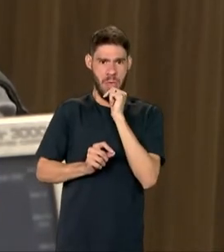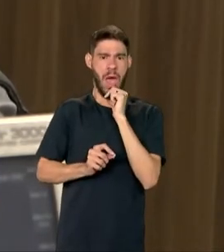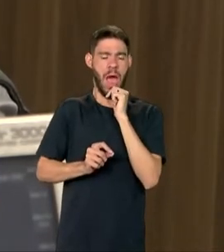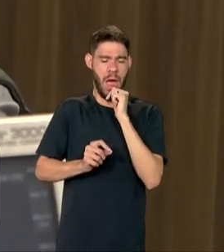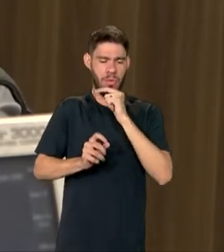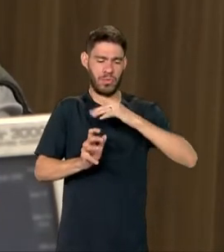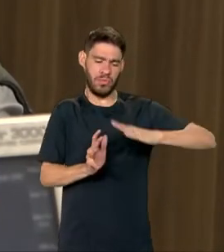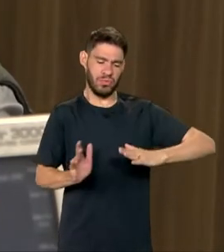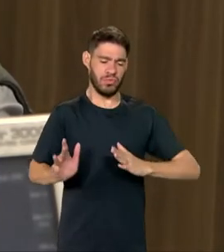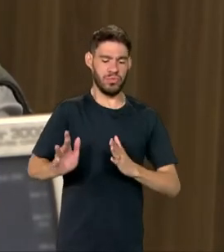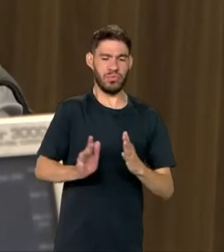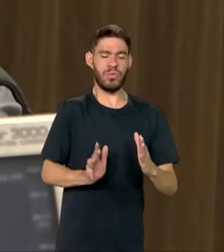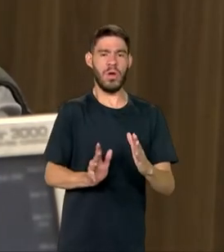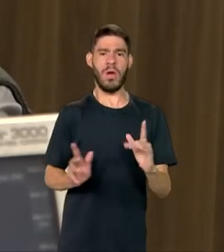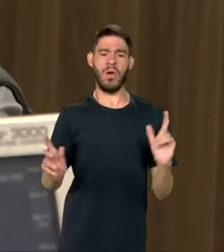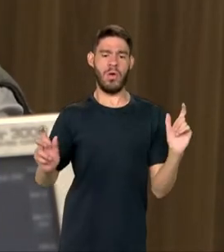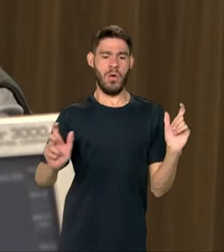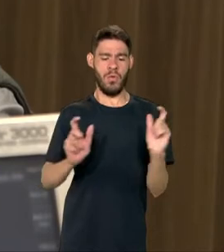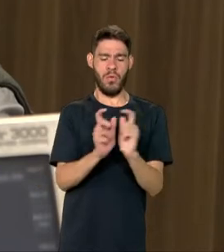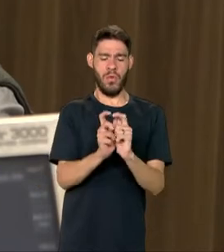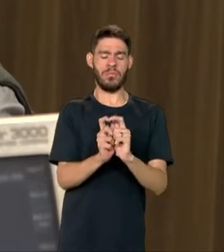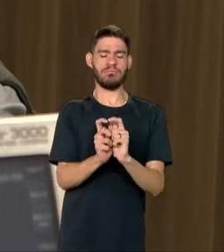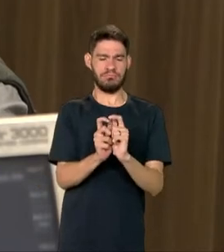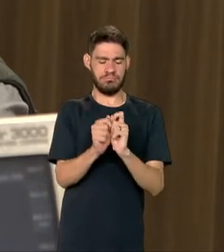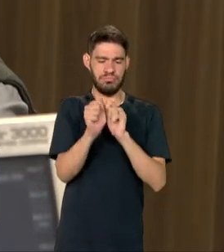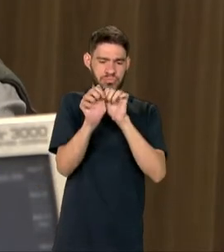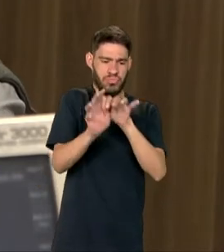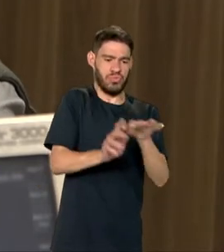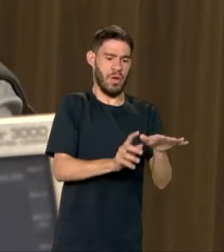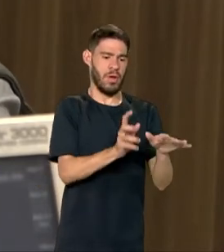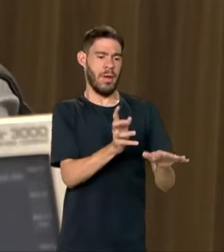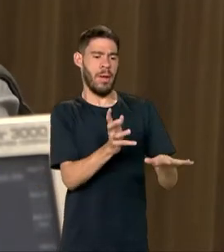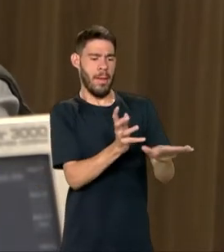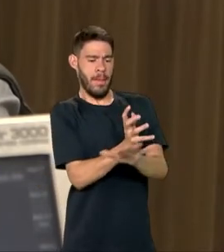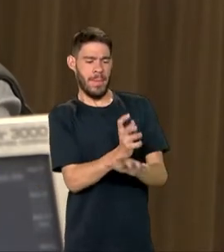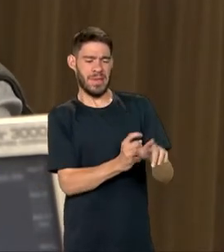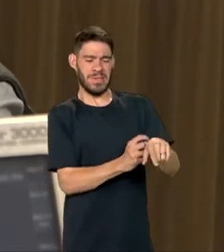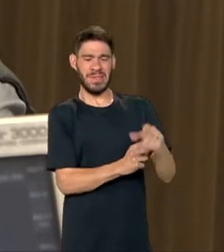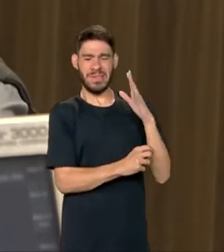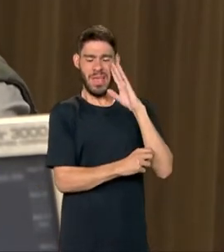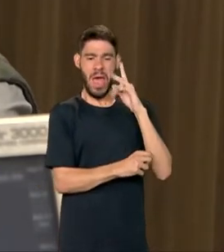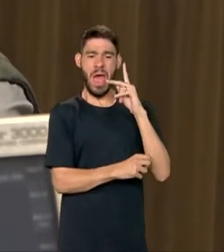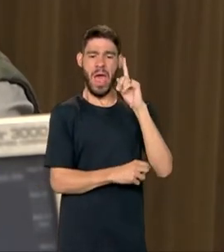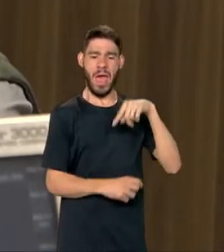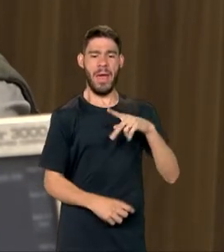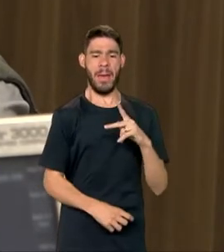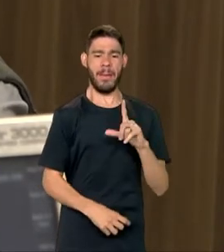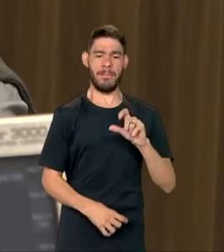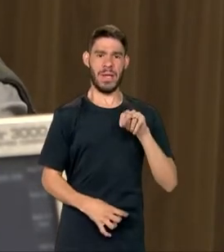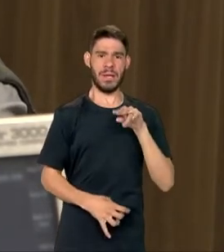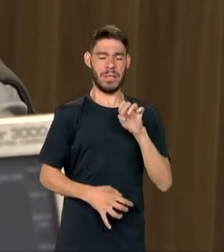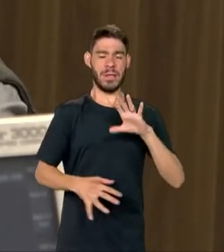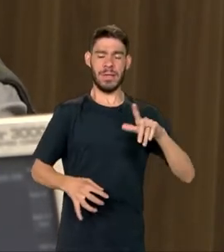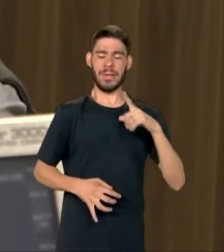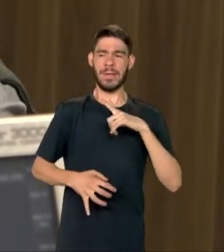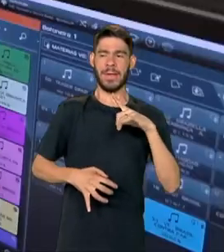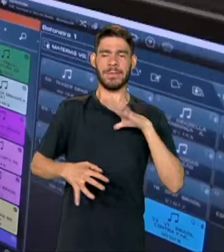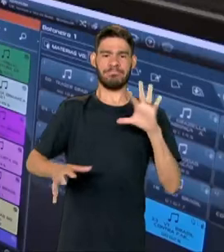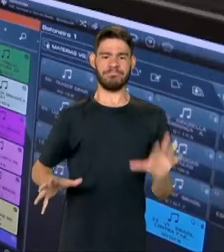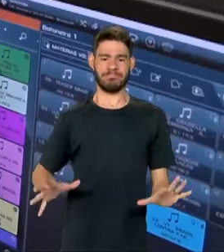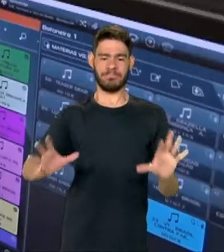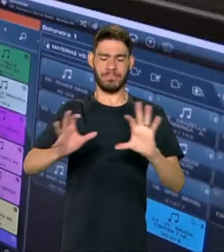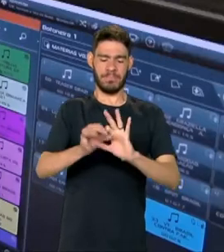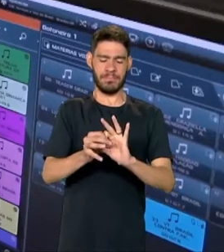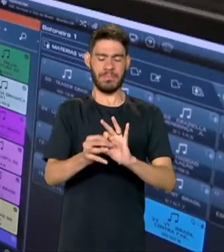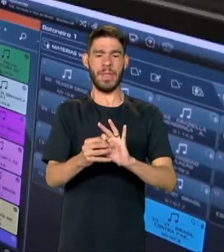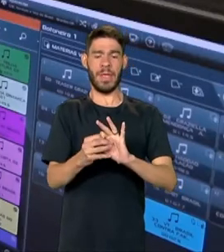os lençóis freáticos. Portanto, menos água chega ao Pantanal, que, como nós sabemos, é uma planície. Então, é uma associação entre o